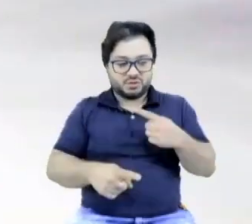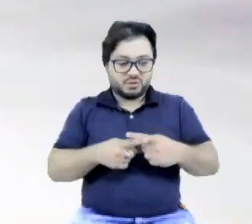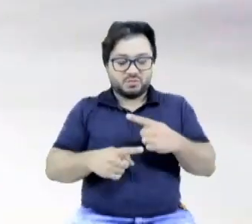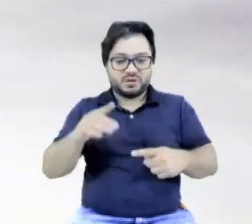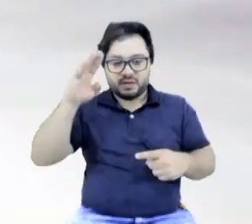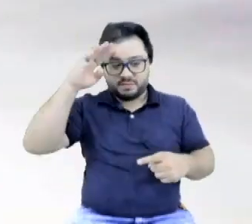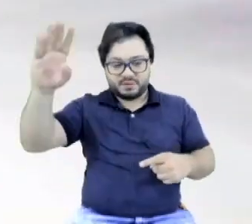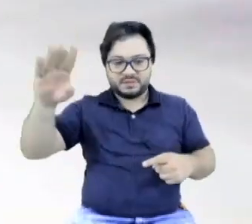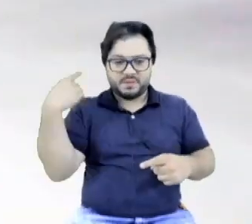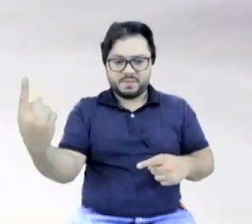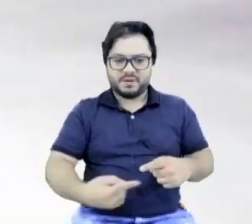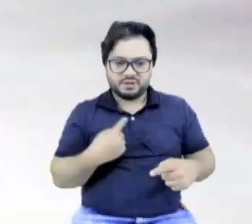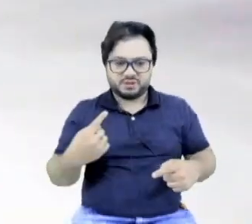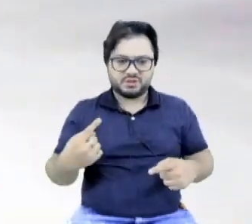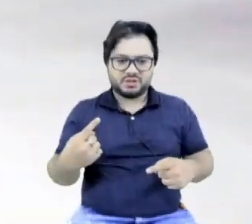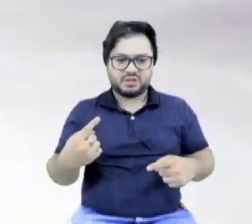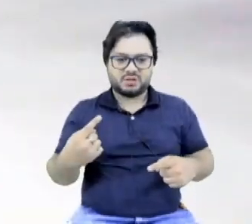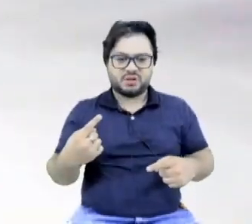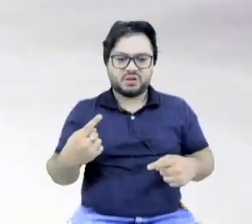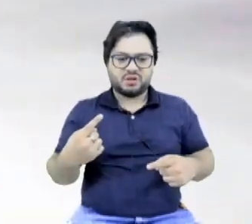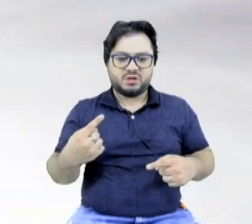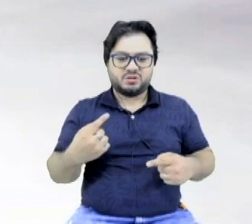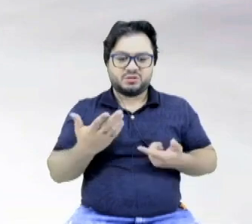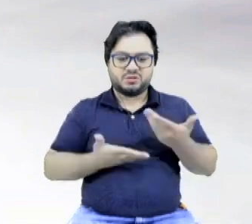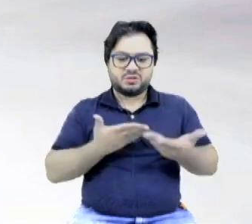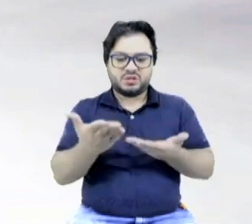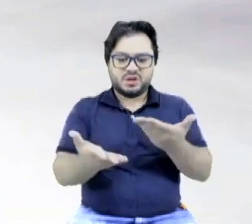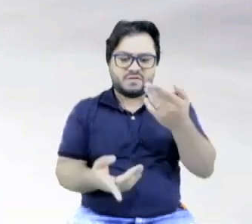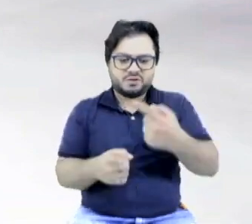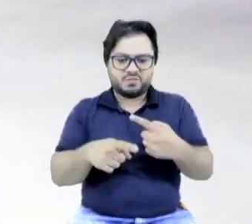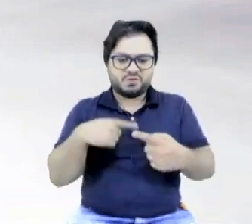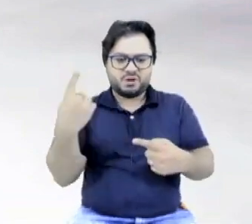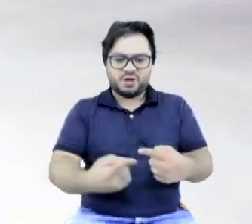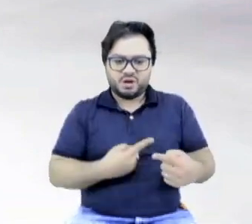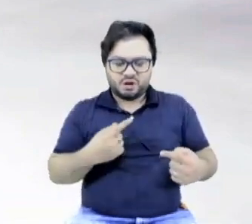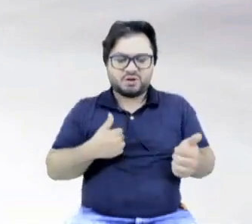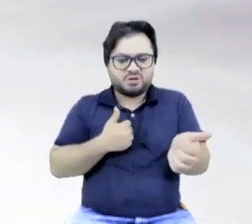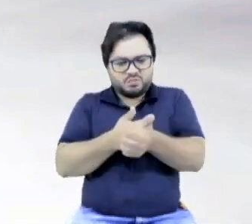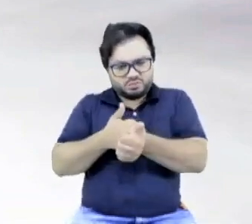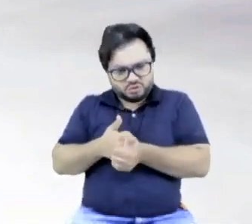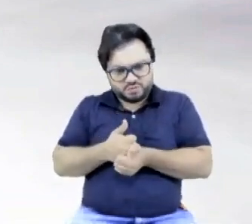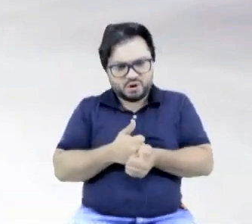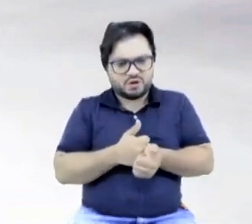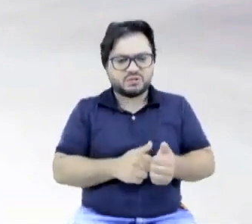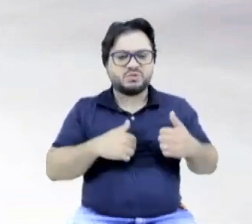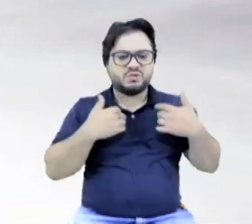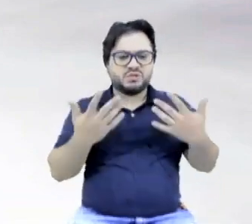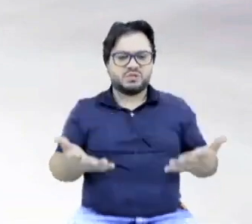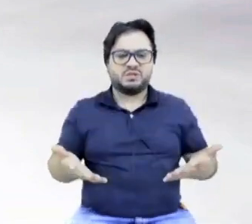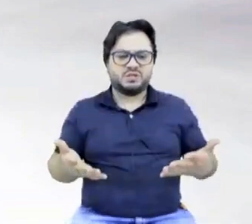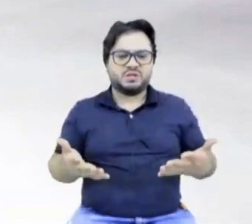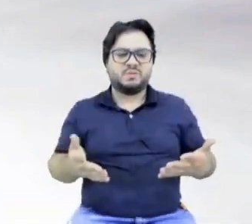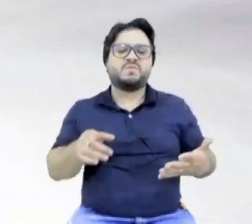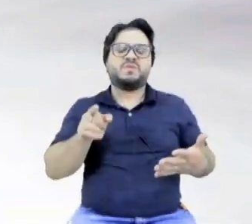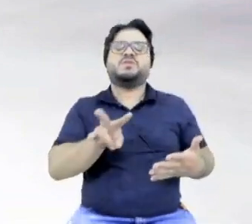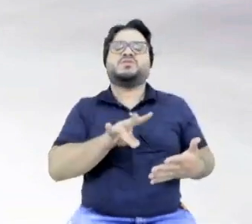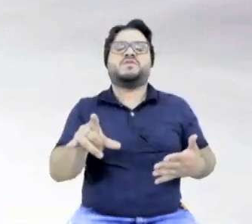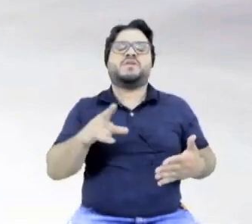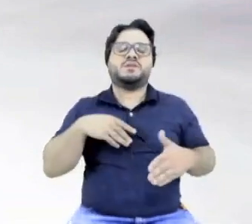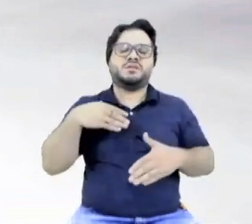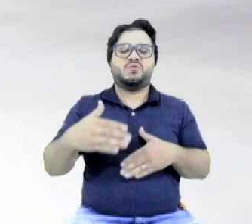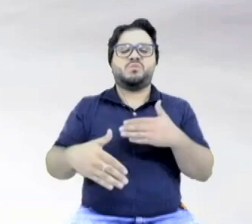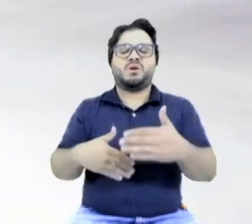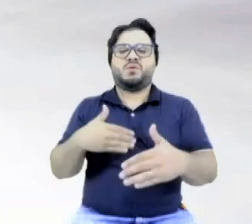no nosso serviço, porque nós somos muito próximos, né? Então, eu acho que isso vai ser uma